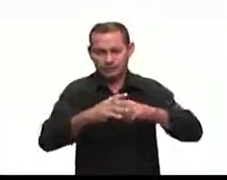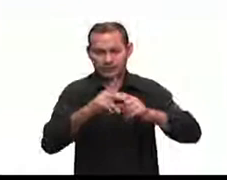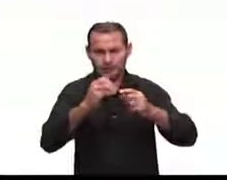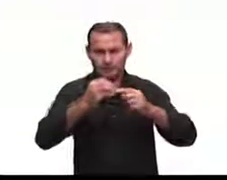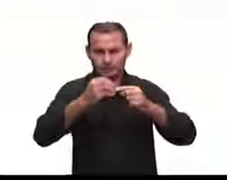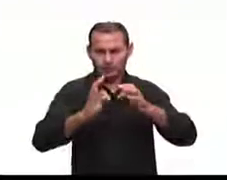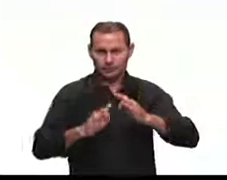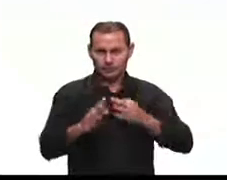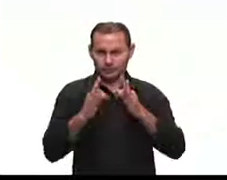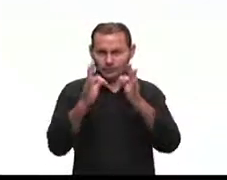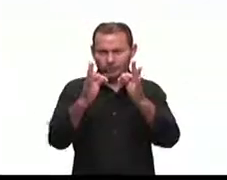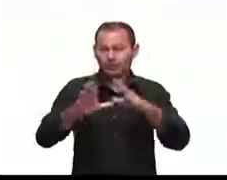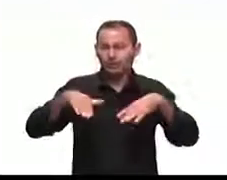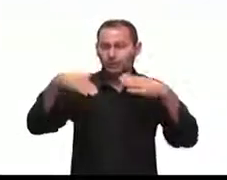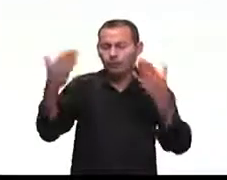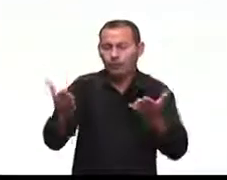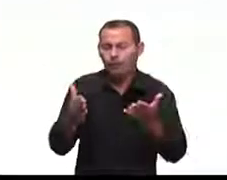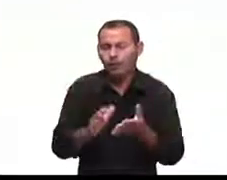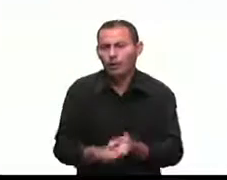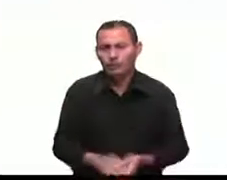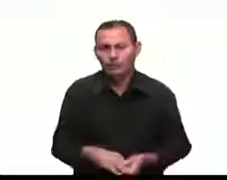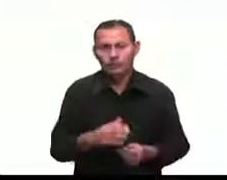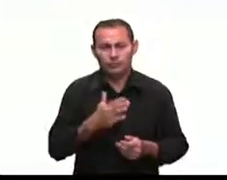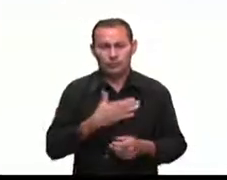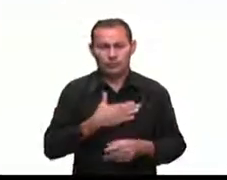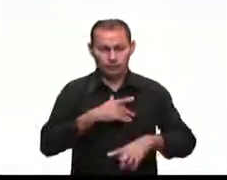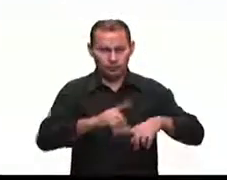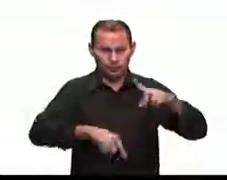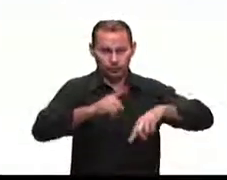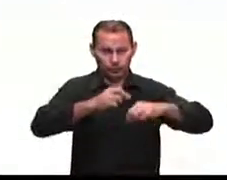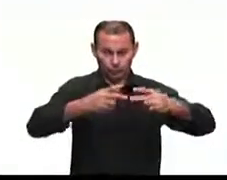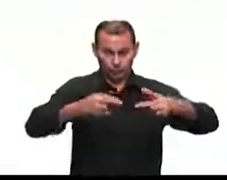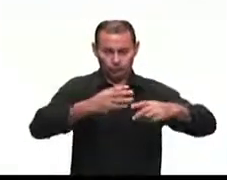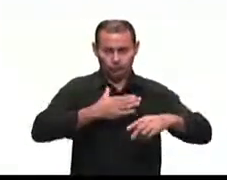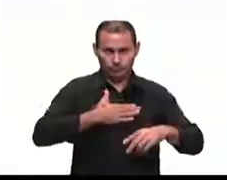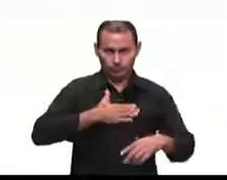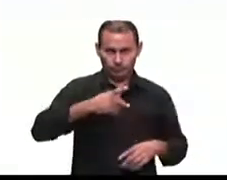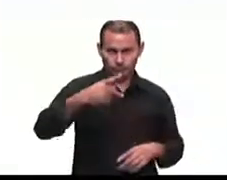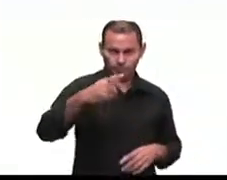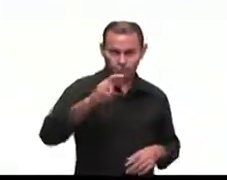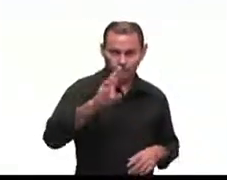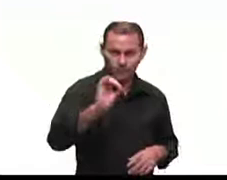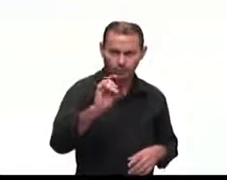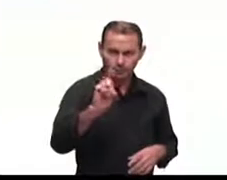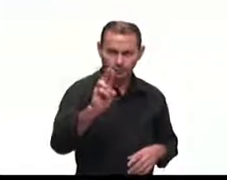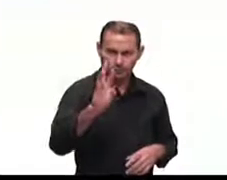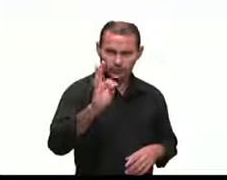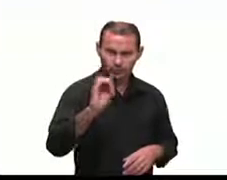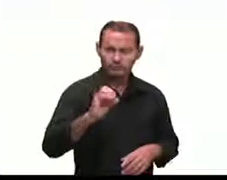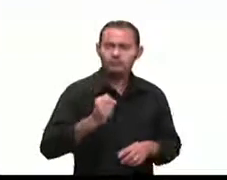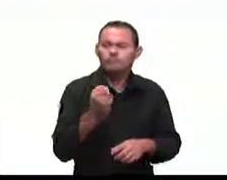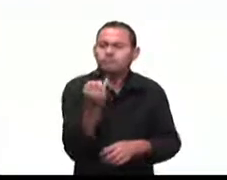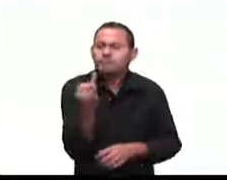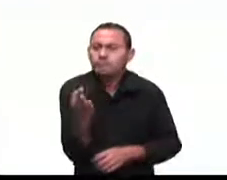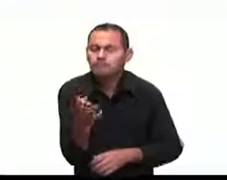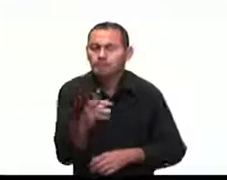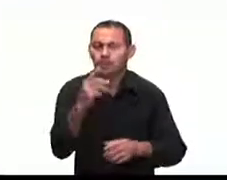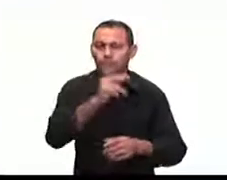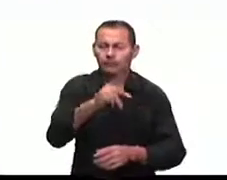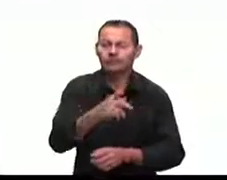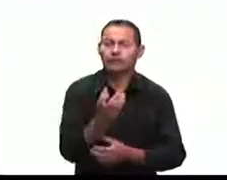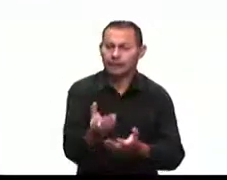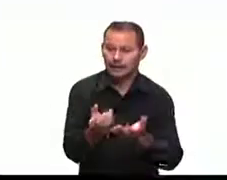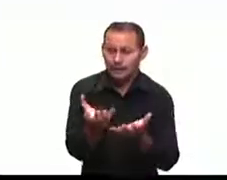tecnológica? Ou seja, qual que é o ponto forte do meu produto? Quantos professores estariam dispostos a investir